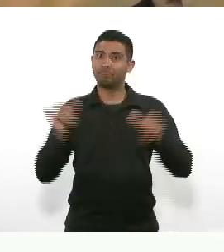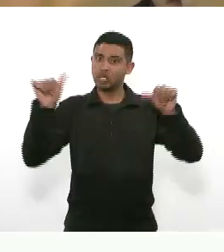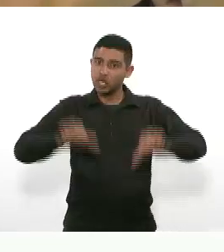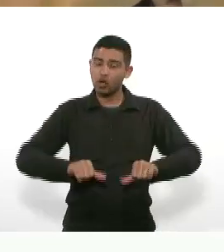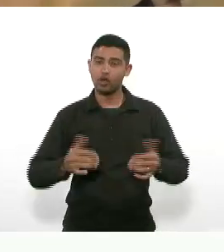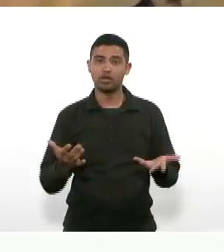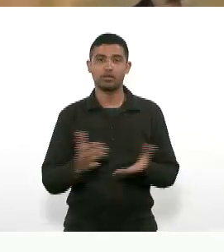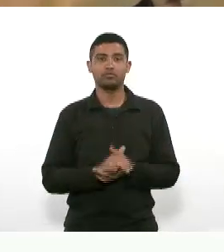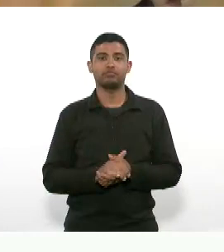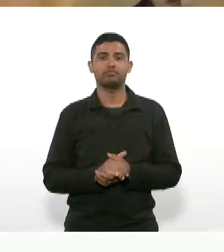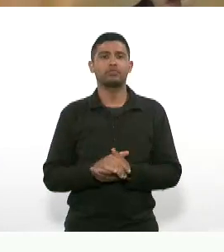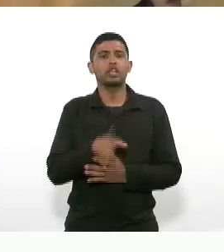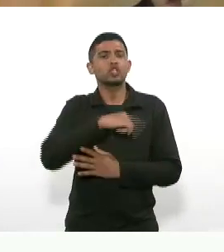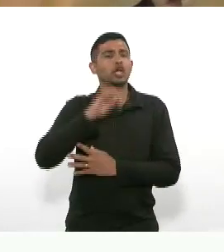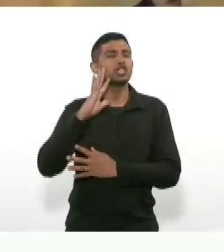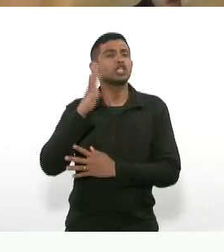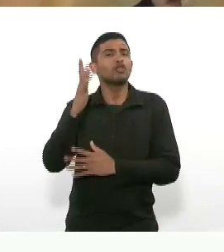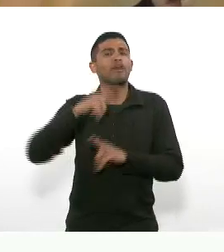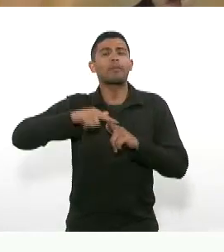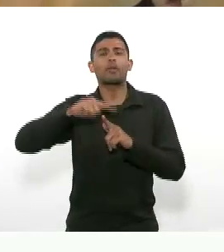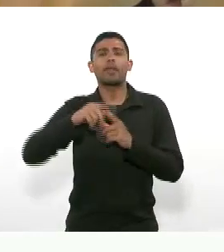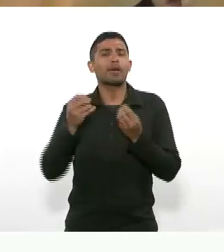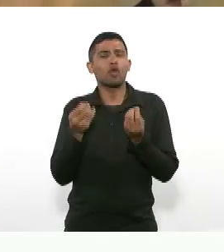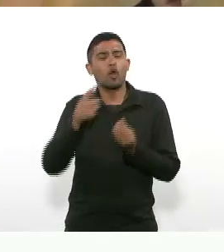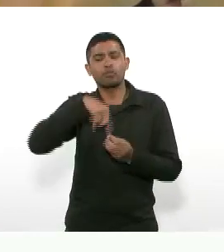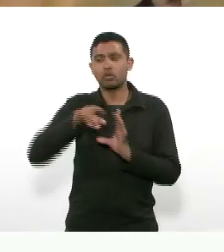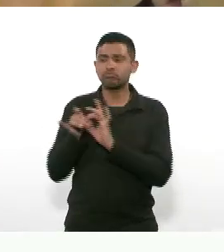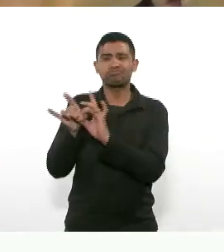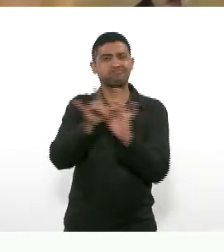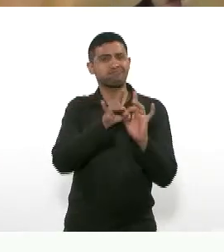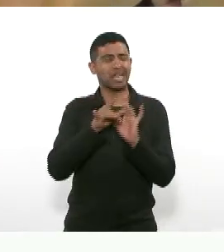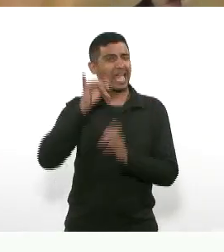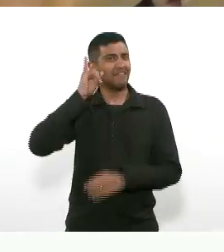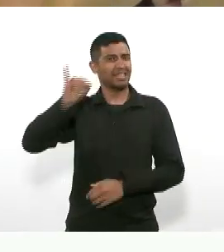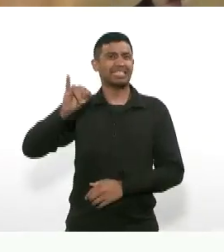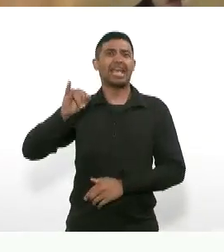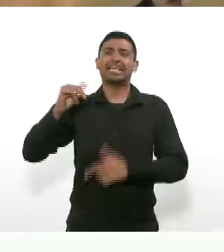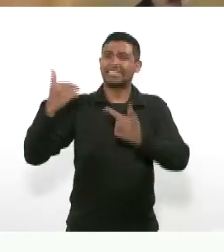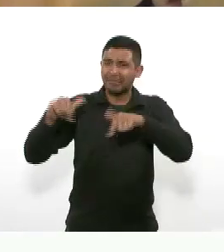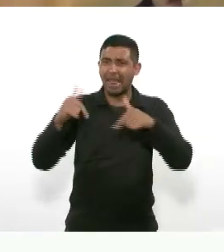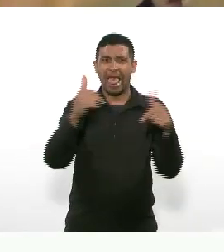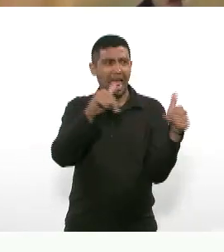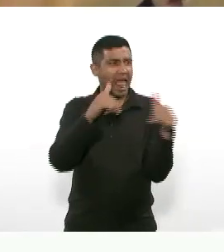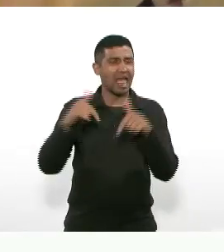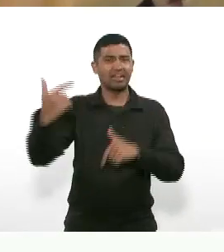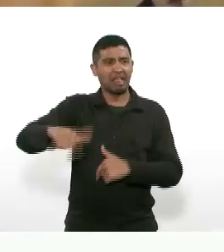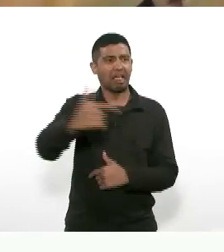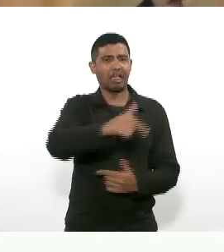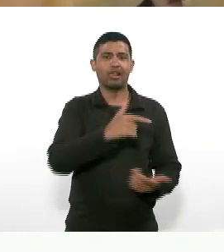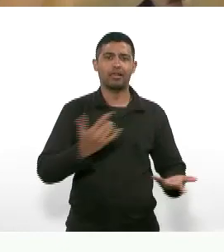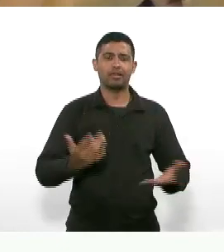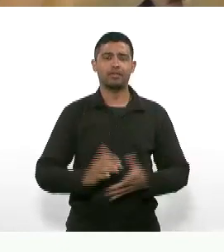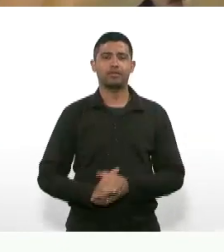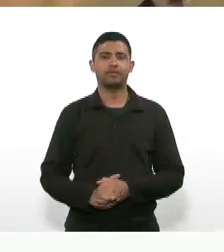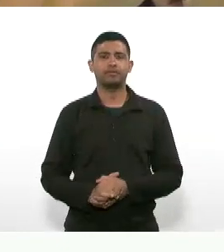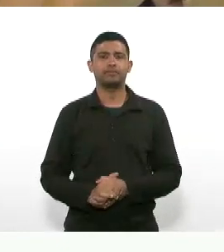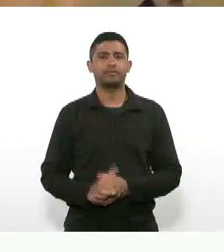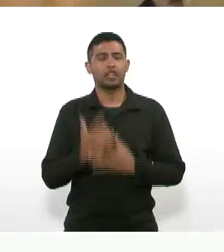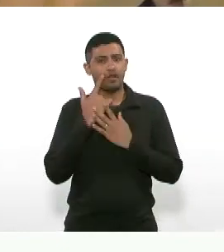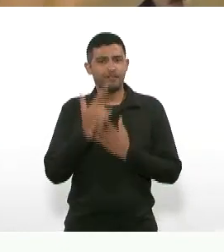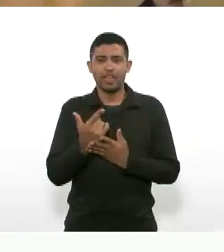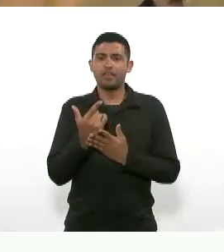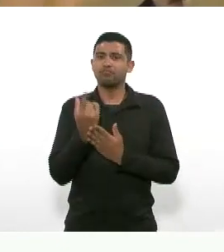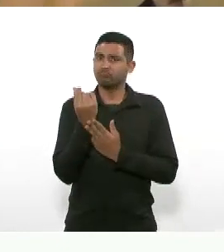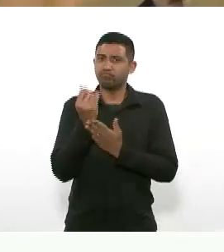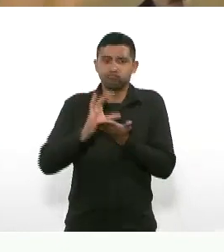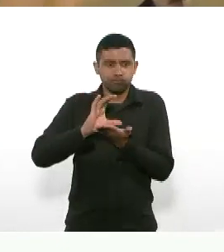gente resolver isso é se reunindo, evitando o retrabalho. E, nesse contexto, essa verba